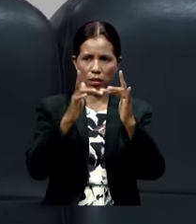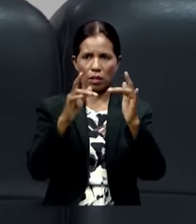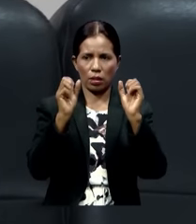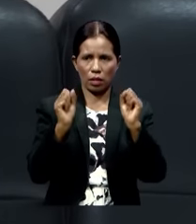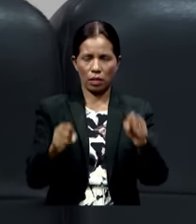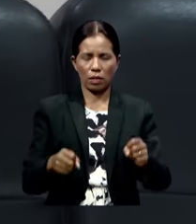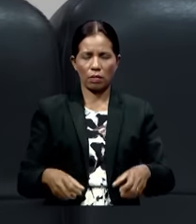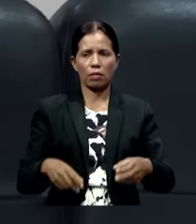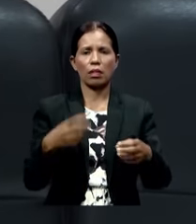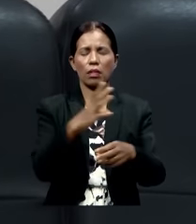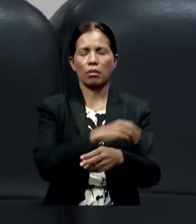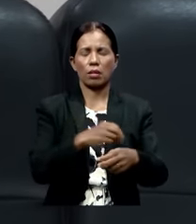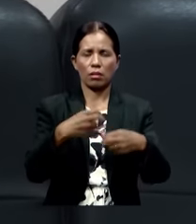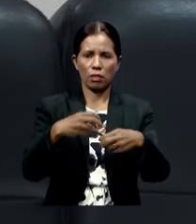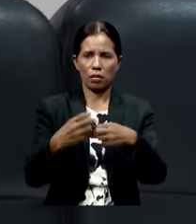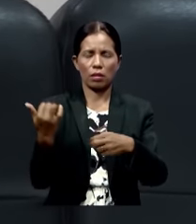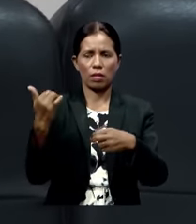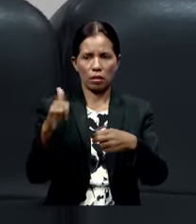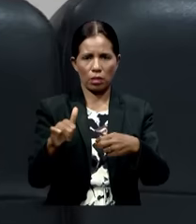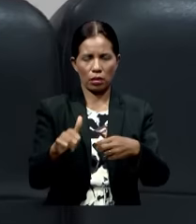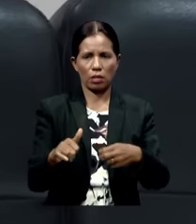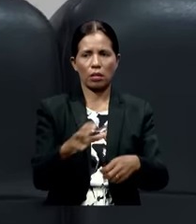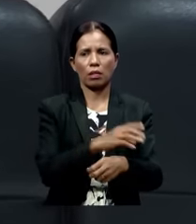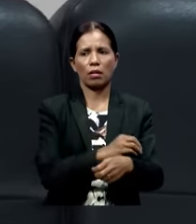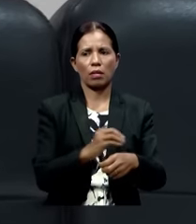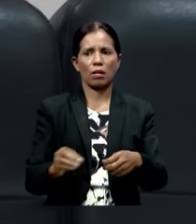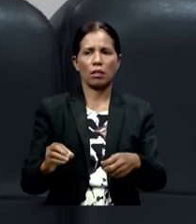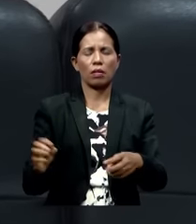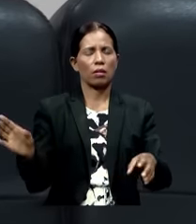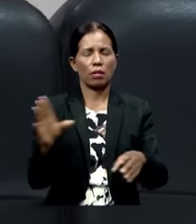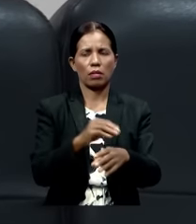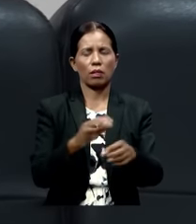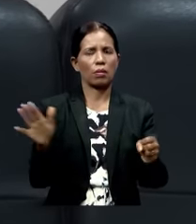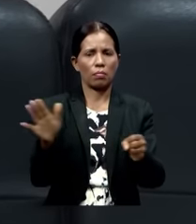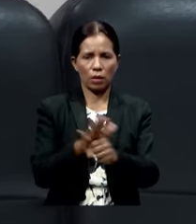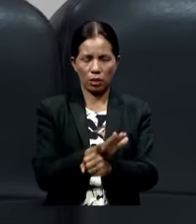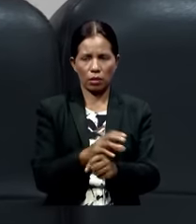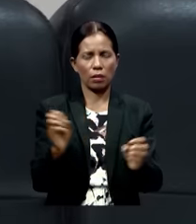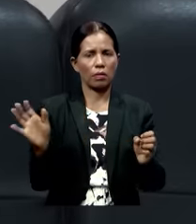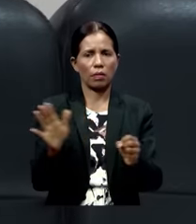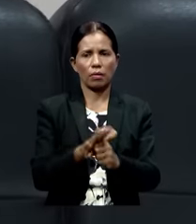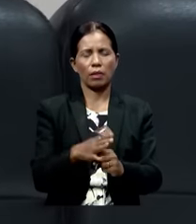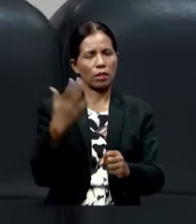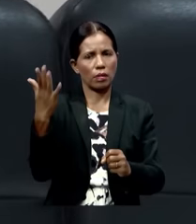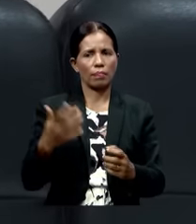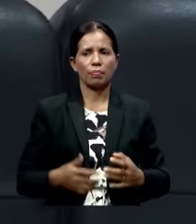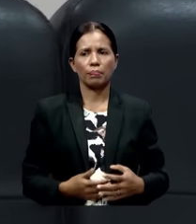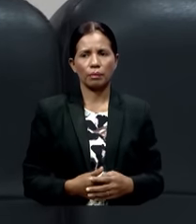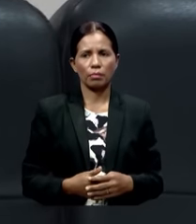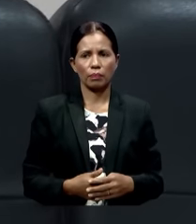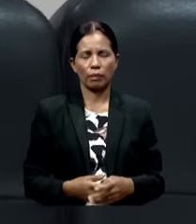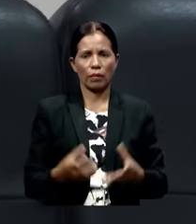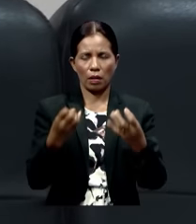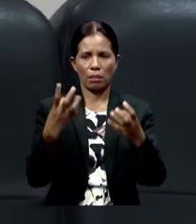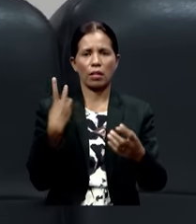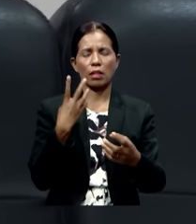sair fatores que vão ser repreendidos buat ni dar rumah completo dar rumah completo. Entah ia napa ia buat barak